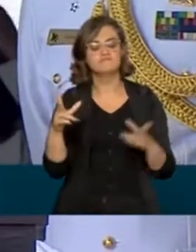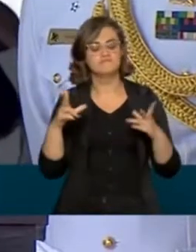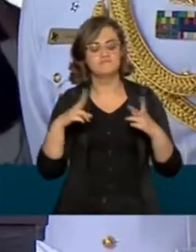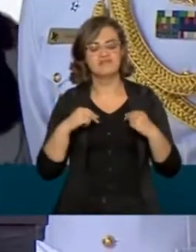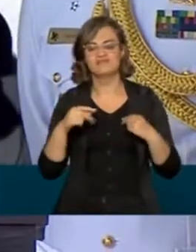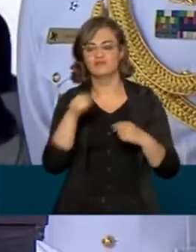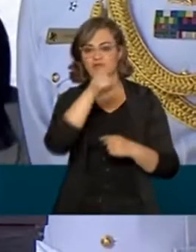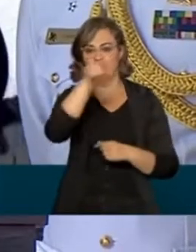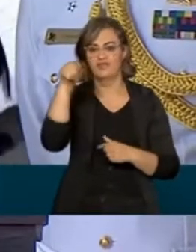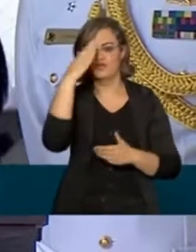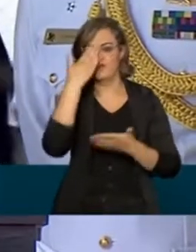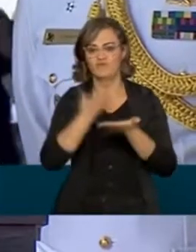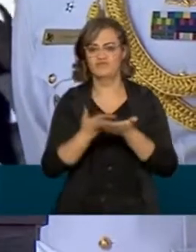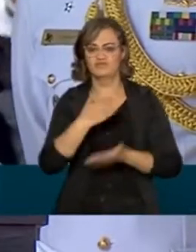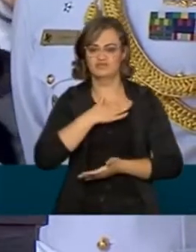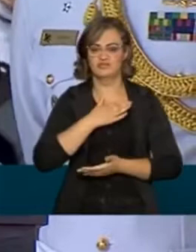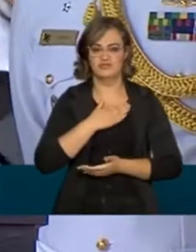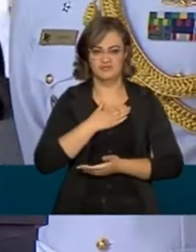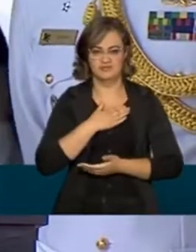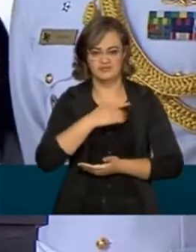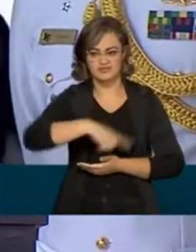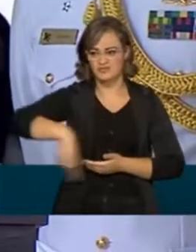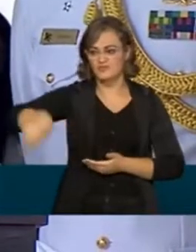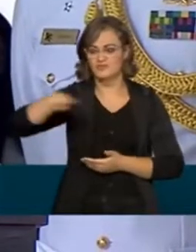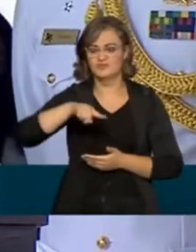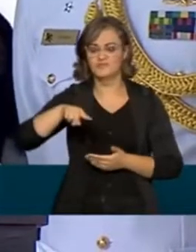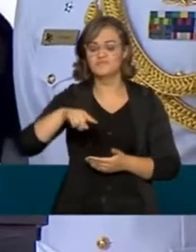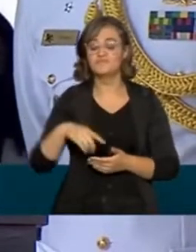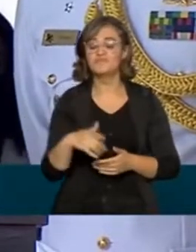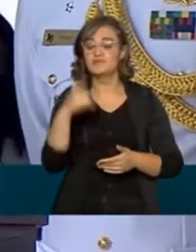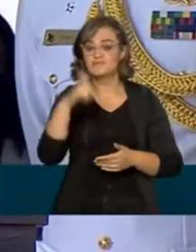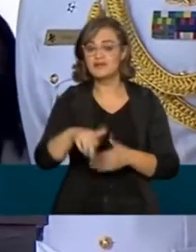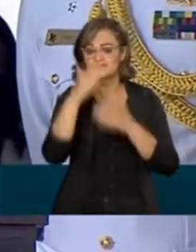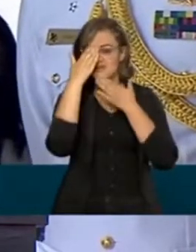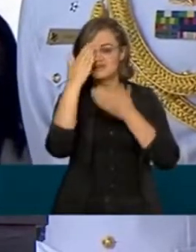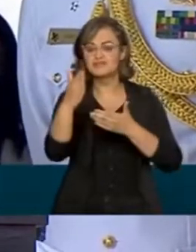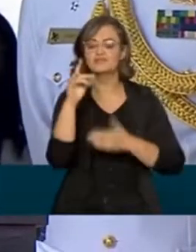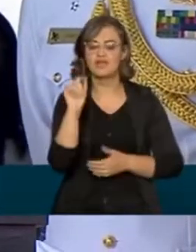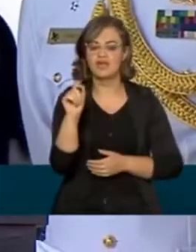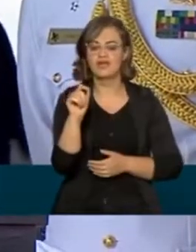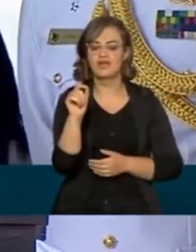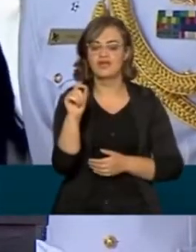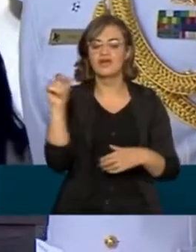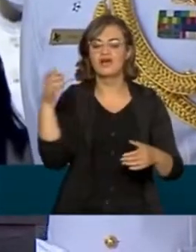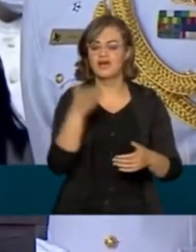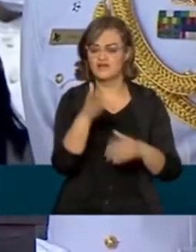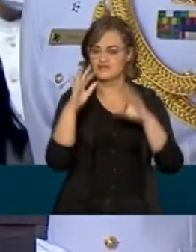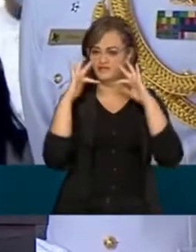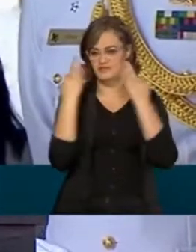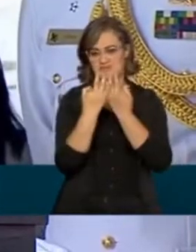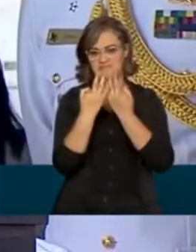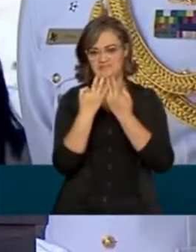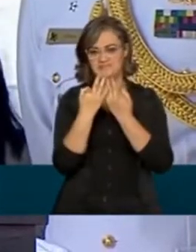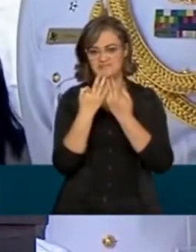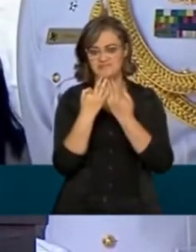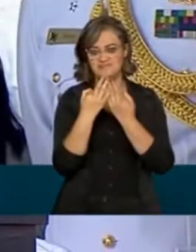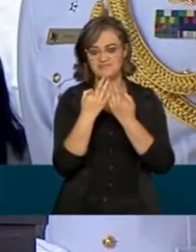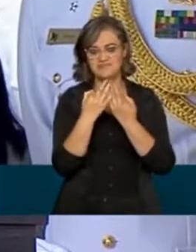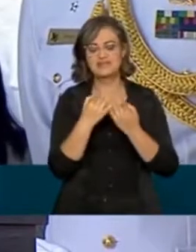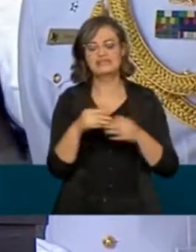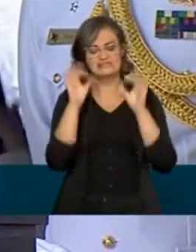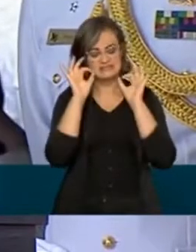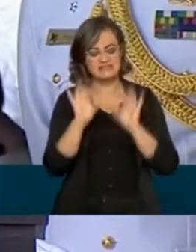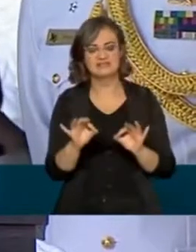da confiança da sociedade brasileira. Peço estender os meus cumprimentos e agradecimentos aos queridos familiares.